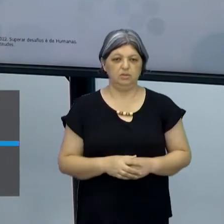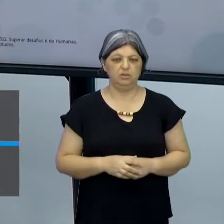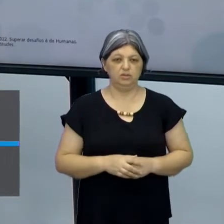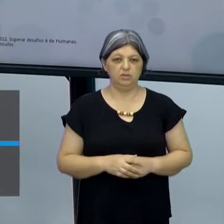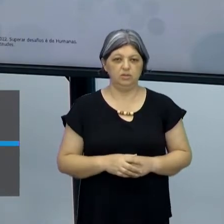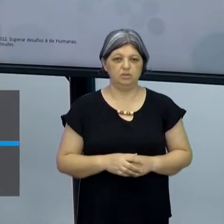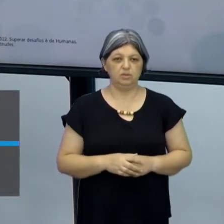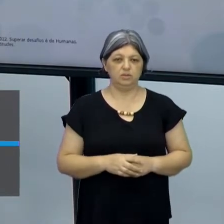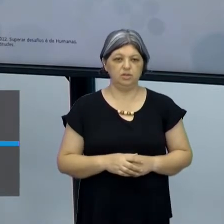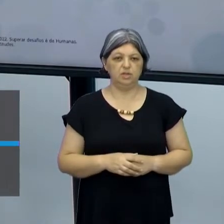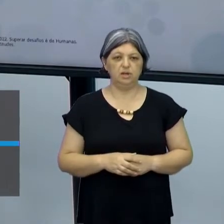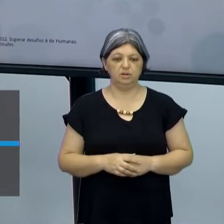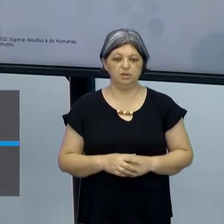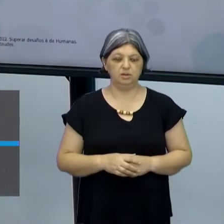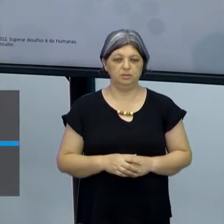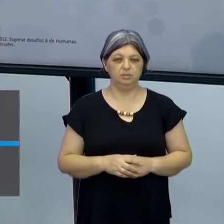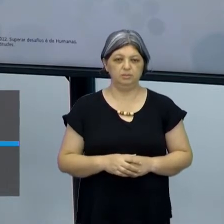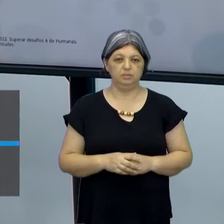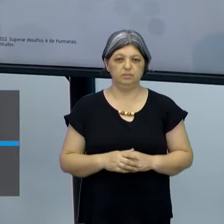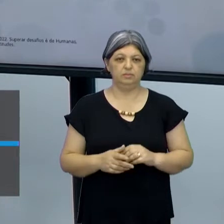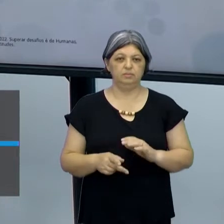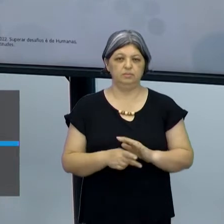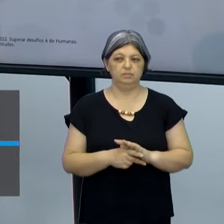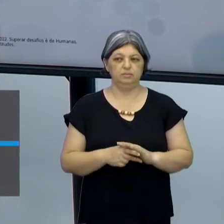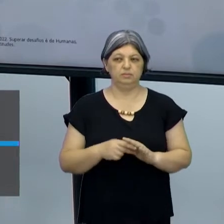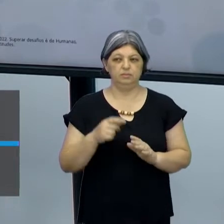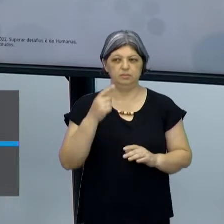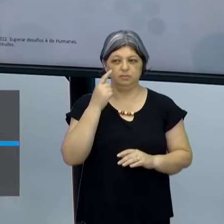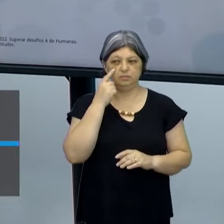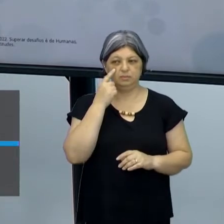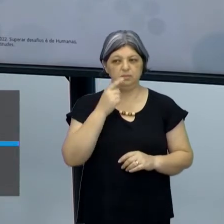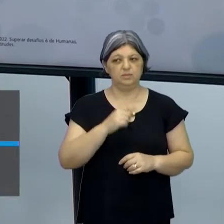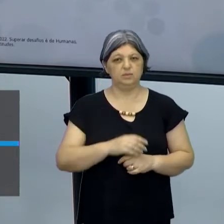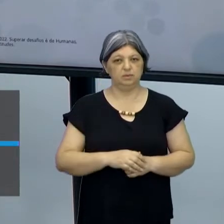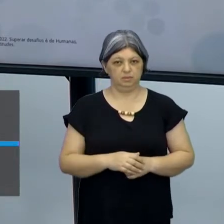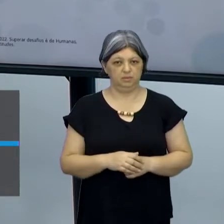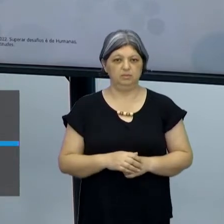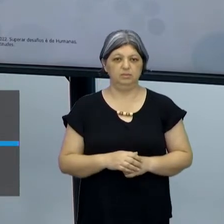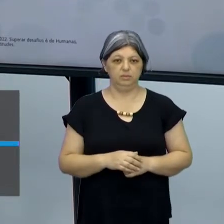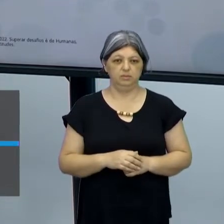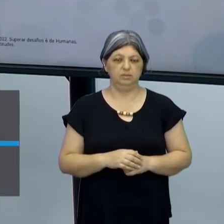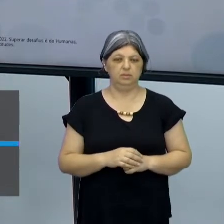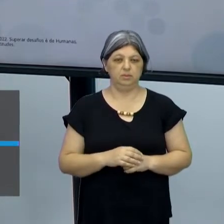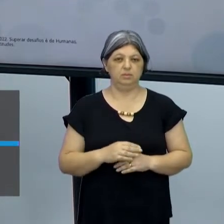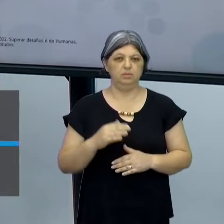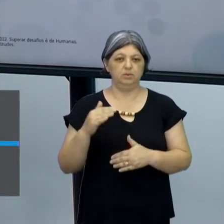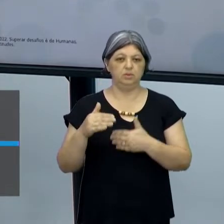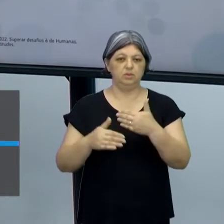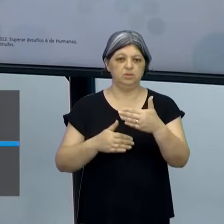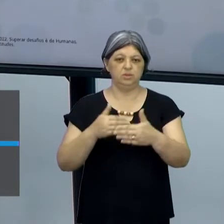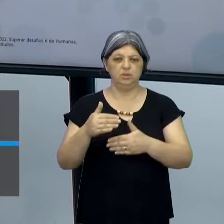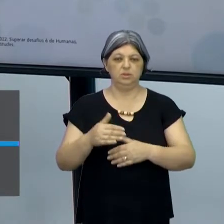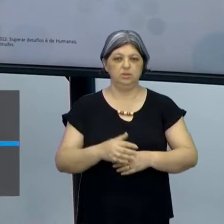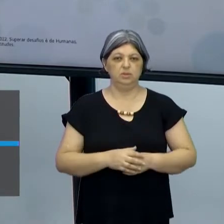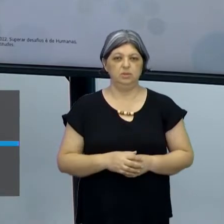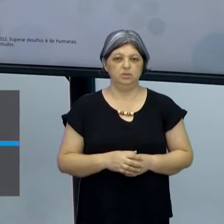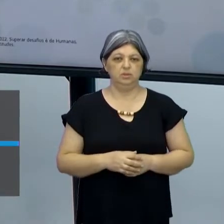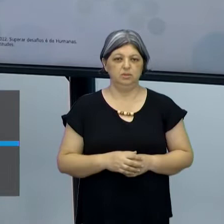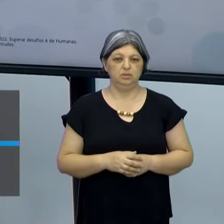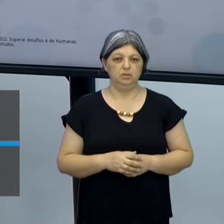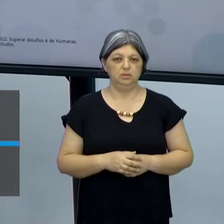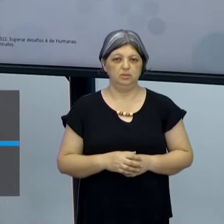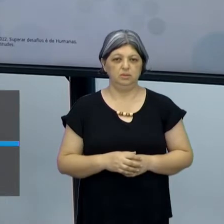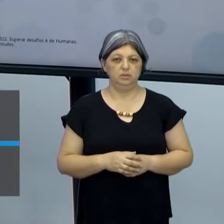lá. Então, deem uma olhadinha no canal e aos pouquinhos, né, a quantidade de vídeos